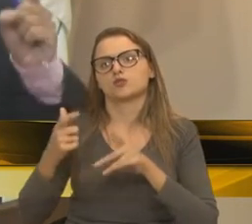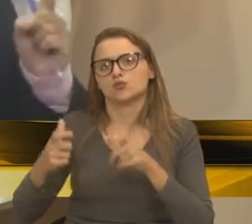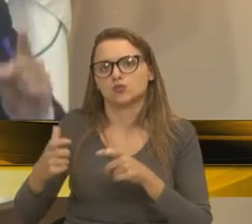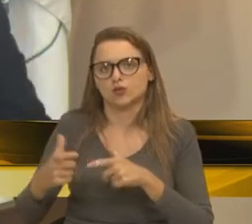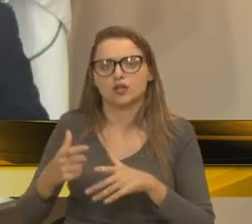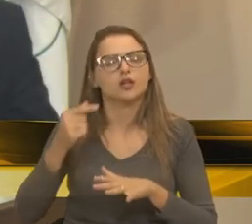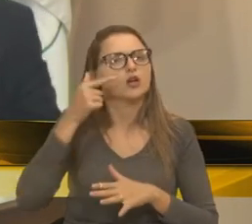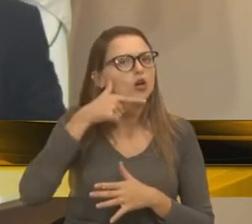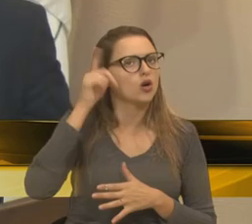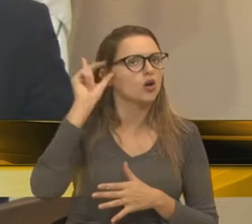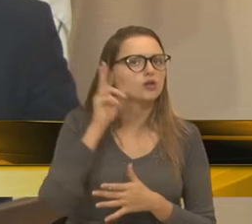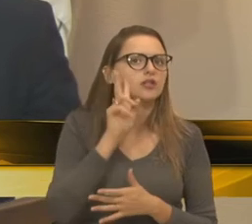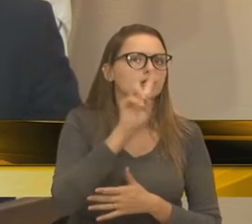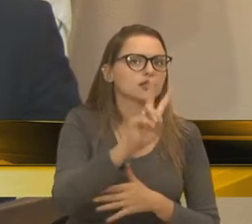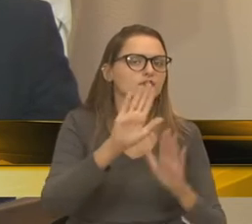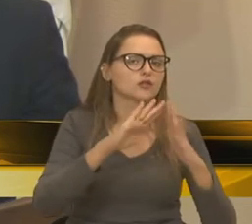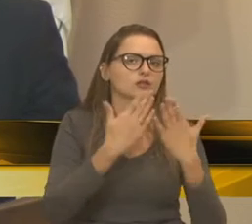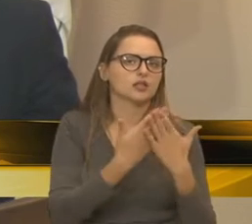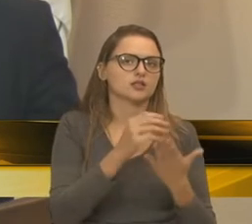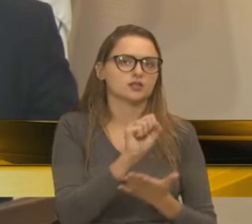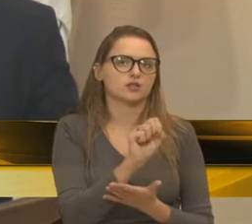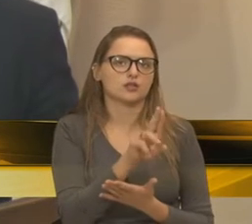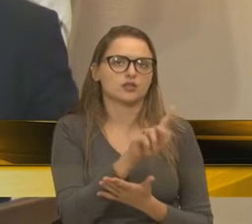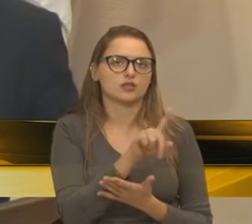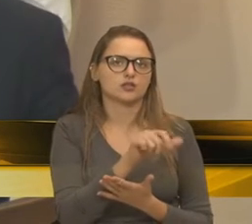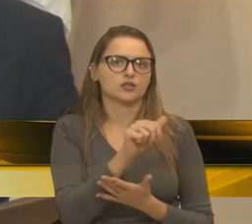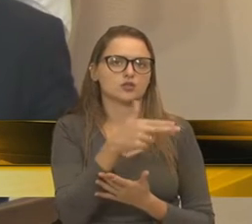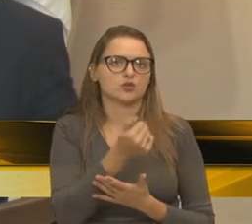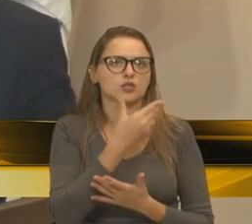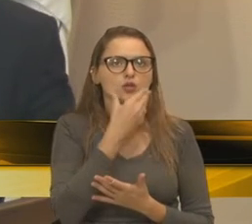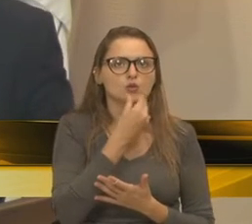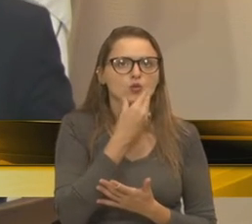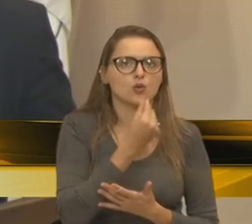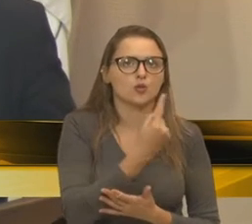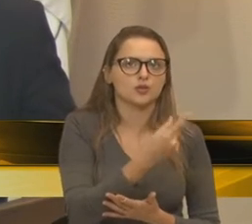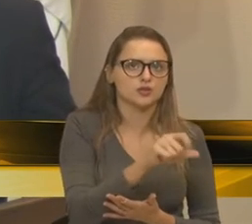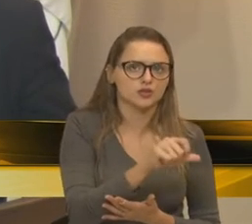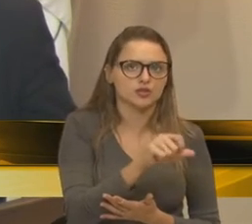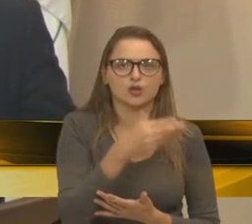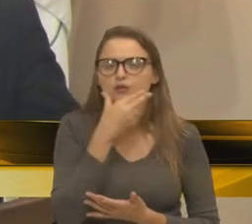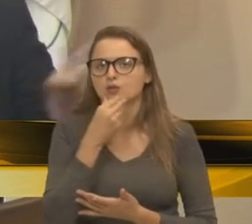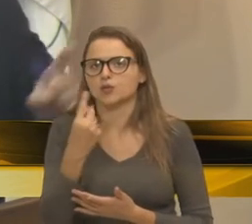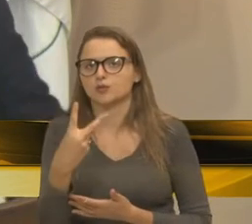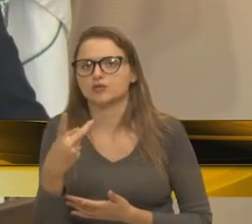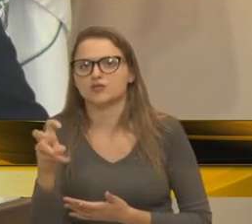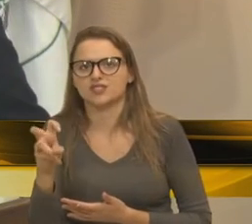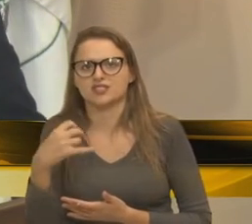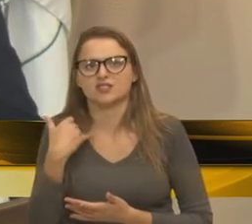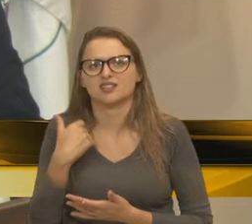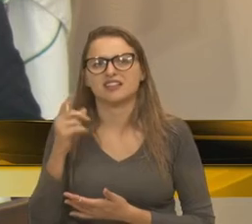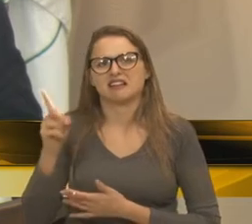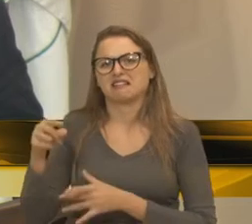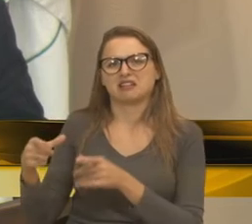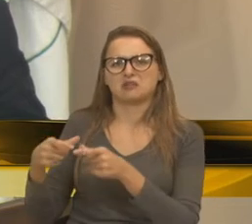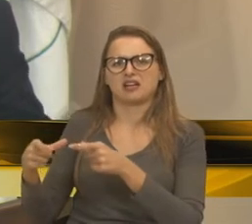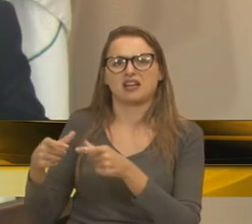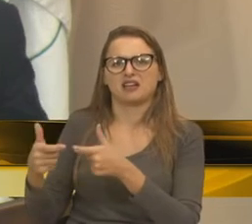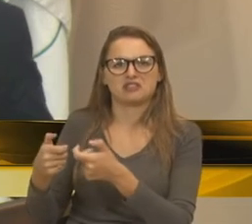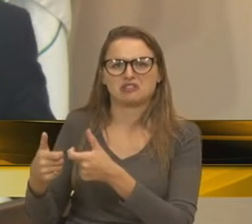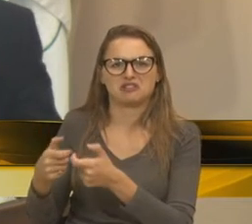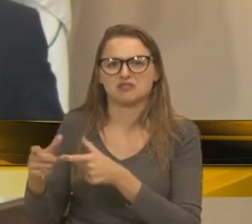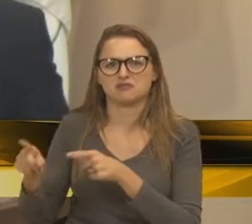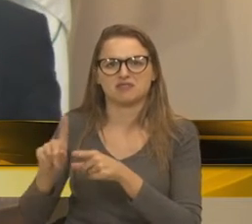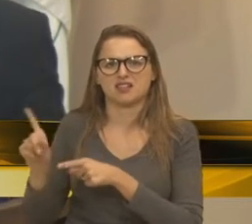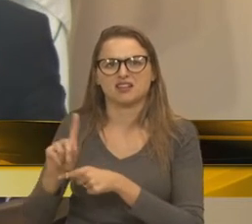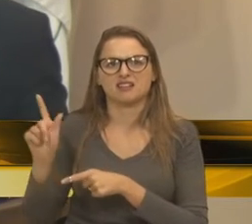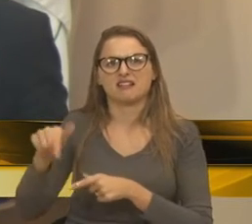em que a gente viu naquela escola lá em Suzano, um jovem de 19 e outro de 25. E não é videogame, vereadora Paula, não é